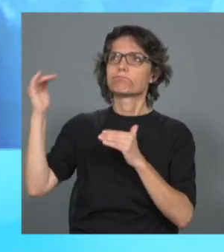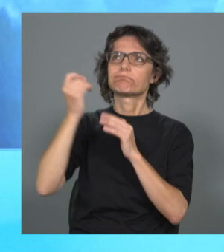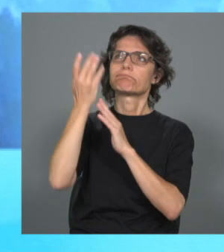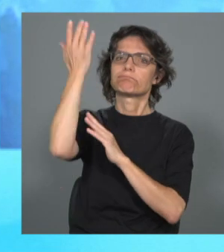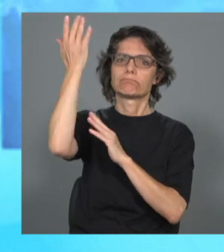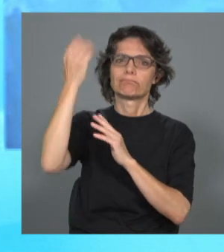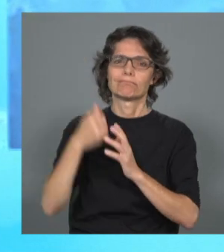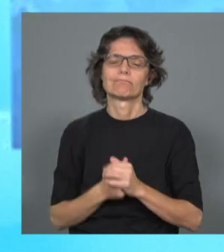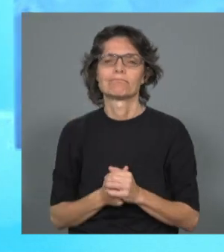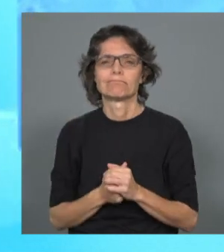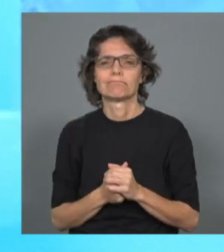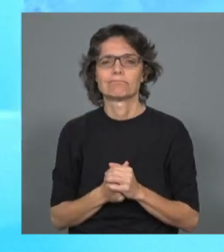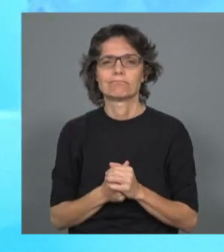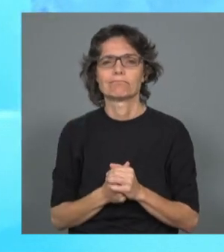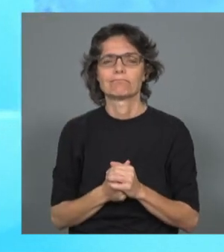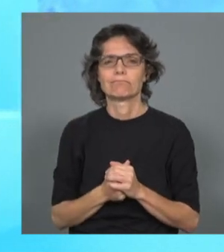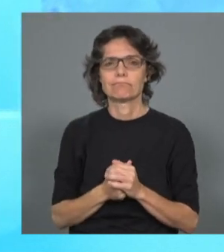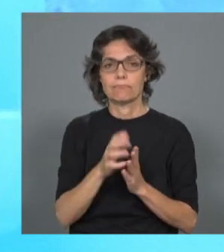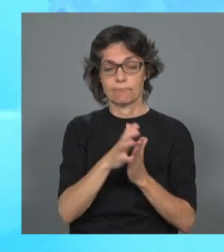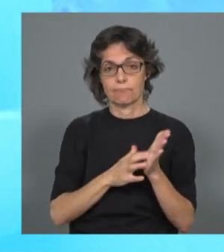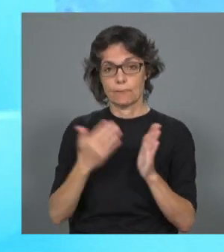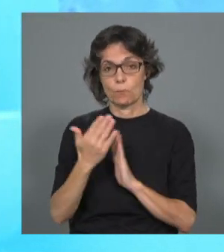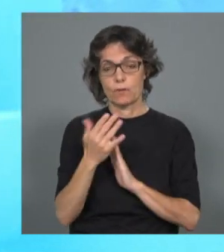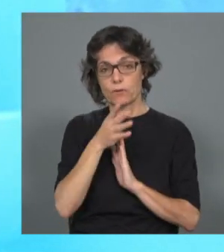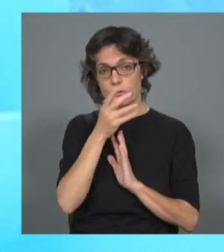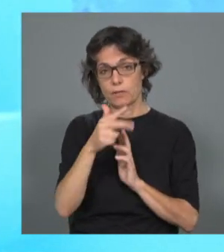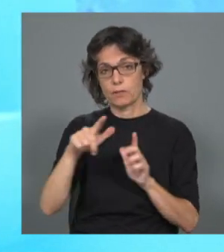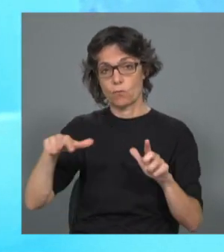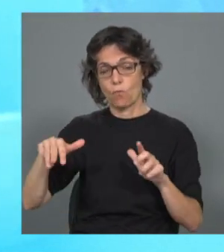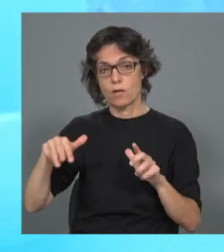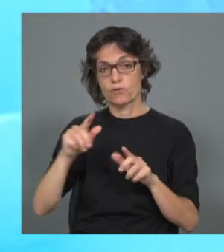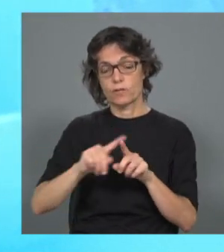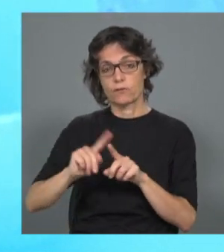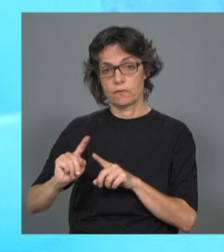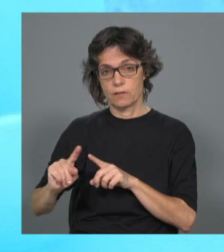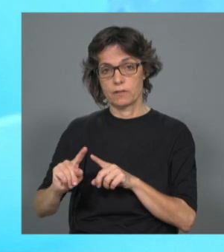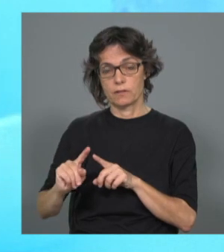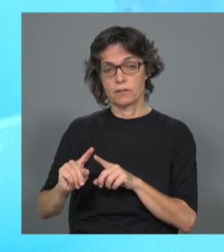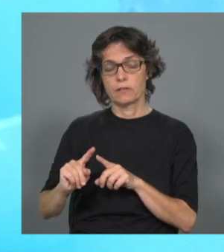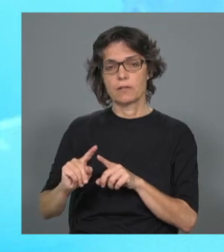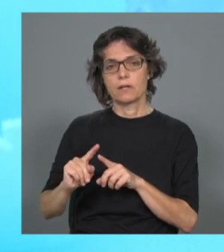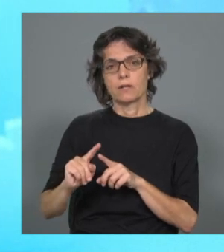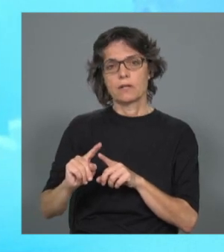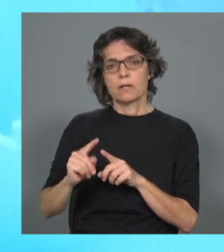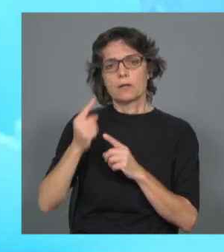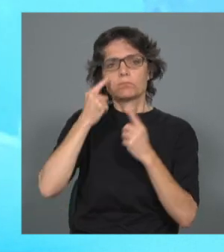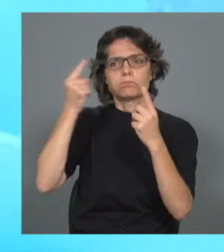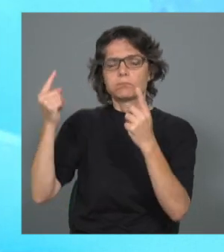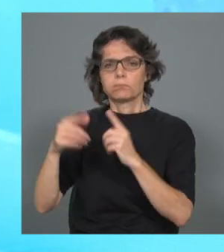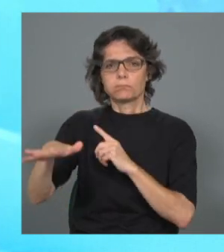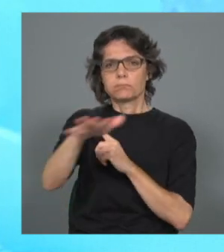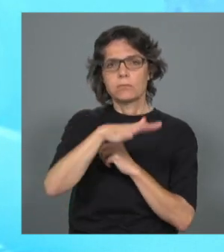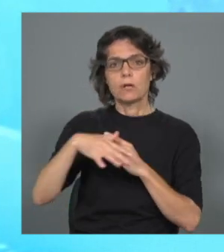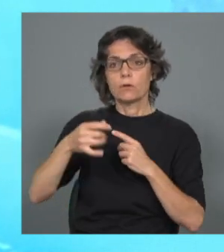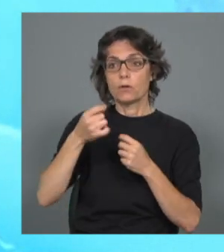linguagens diferentes que todos proclamavam e entendendo-se, a segunda leitura,